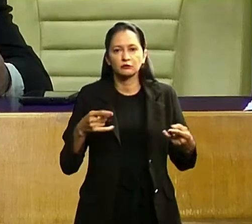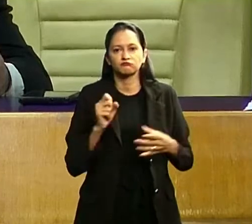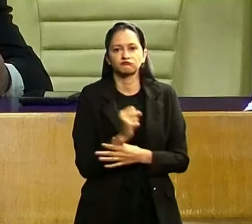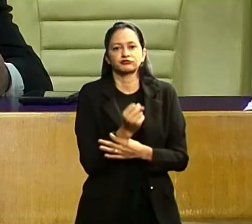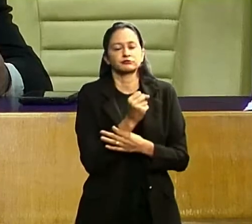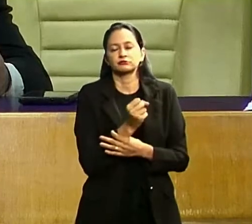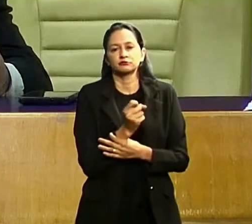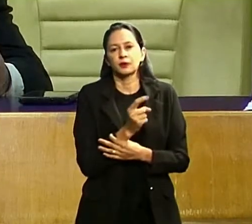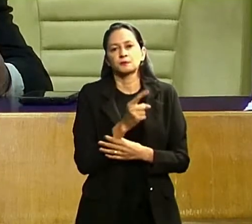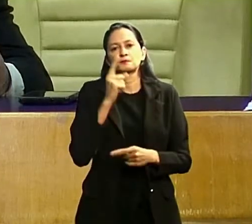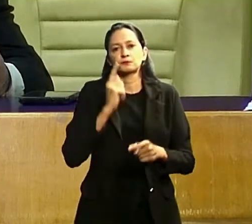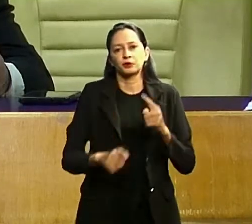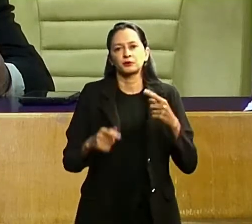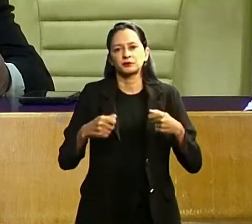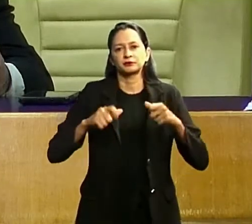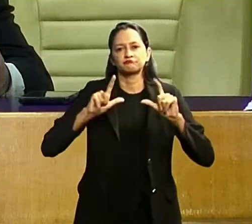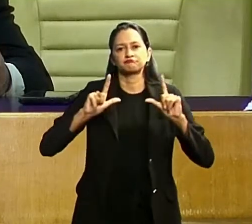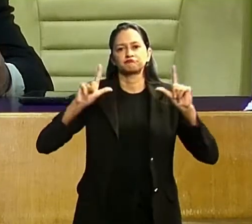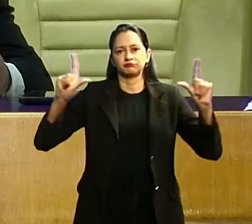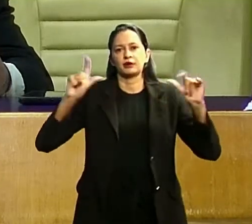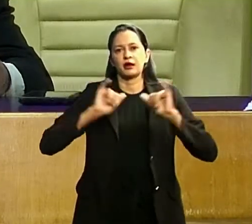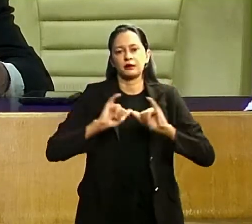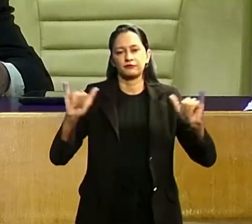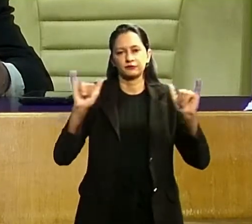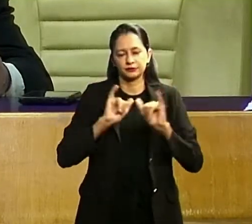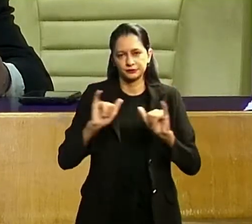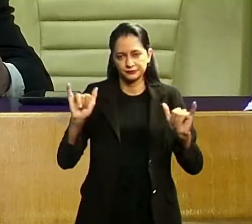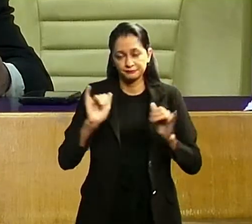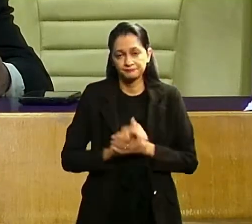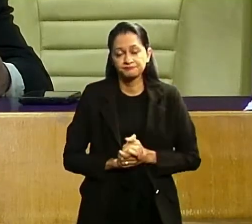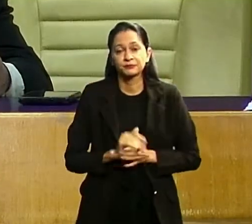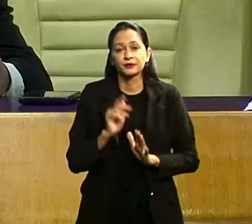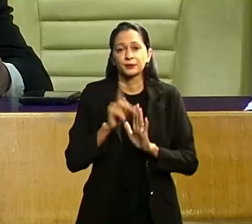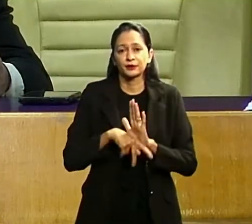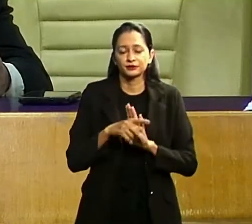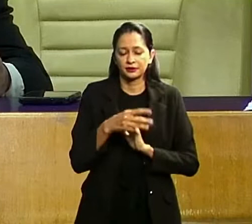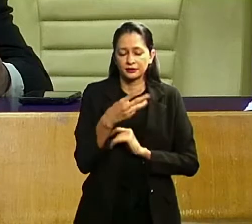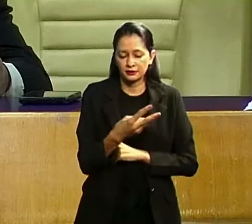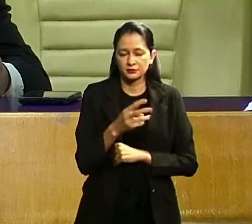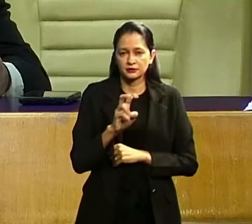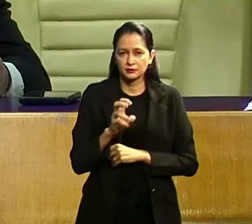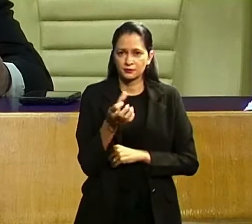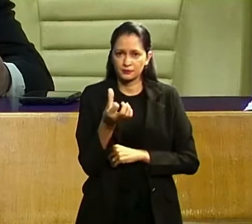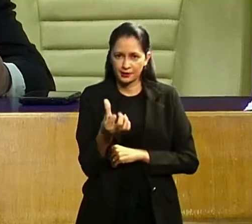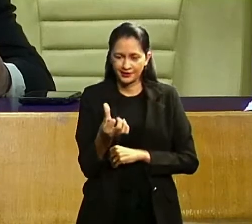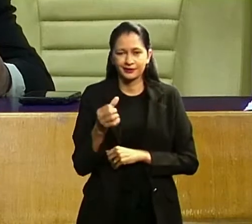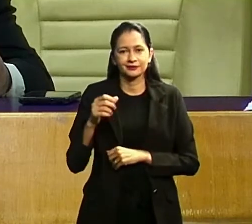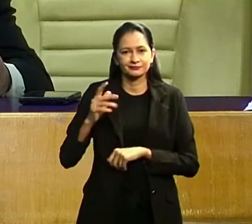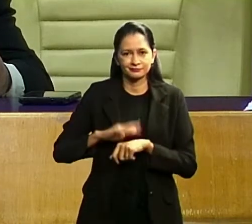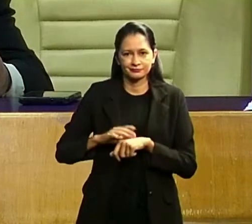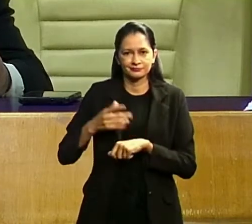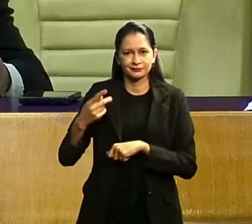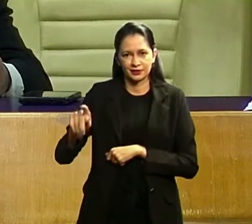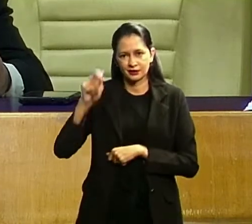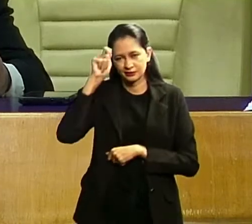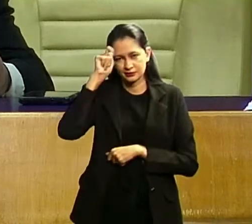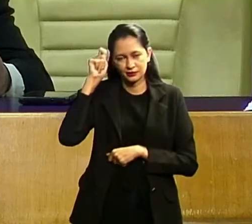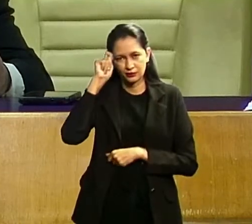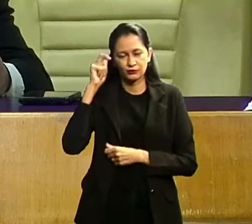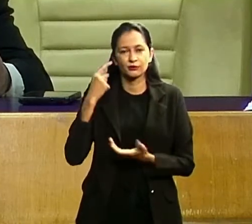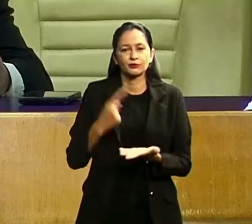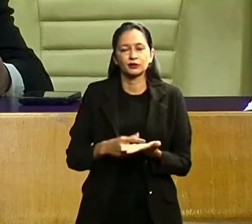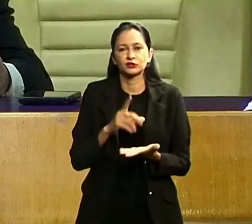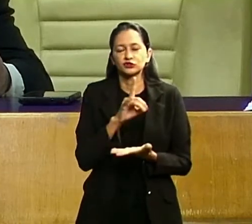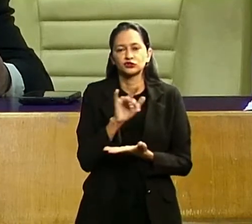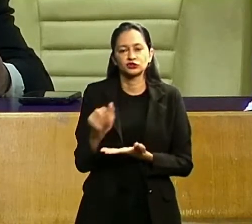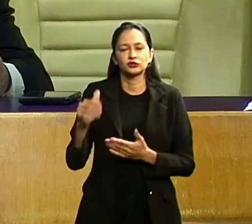de urgência e emergência. Projeto de lei número 356/2021, de autoria do vereador Anselmo Pereira, que institui o dia